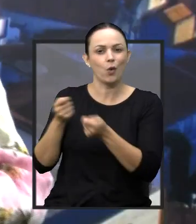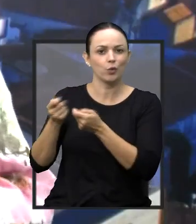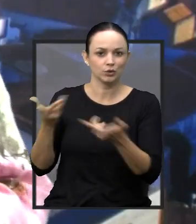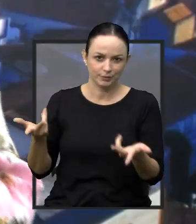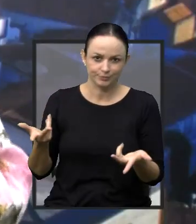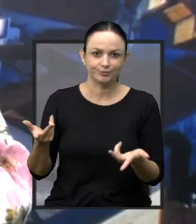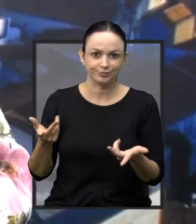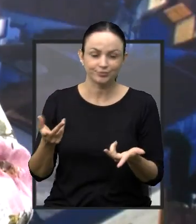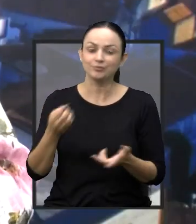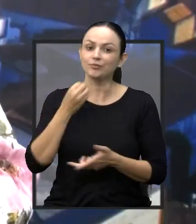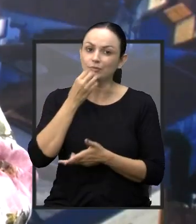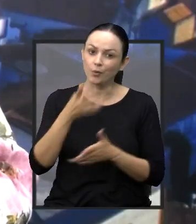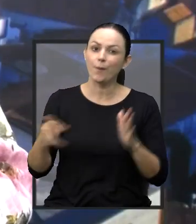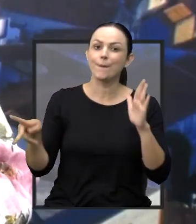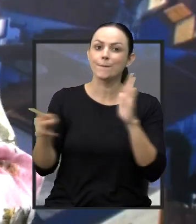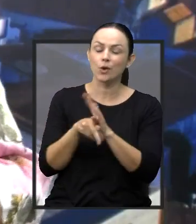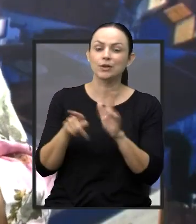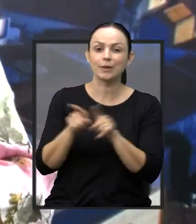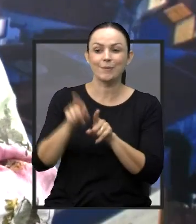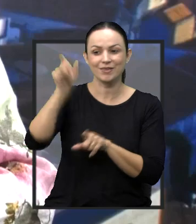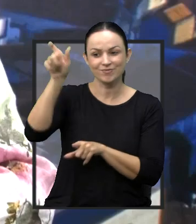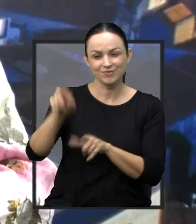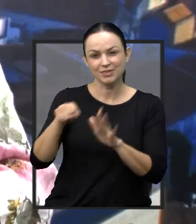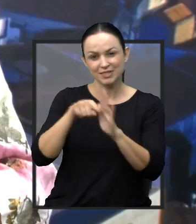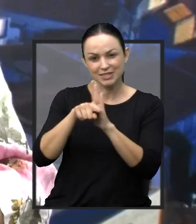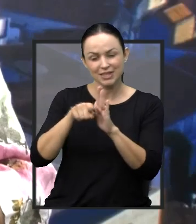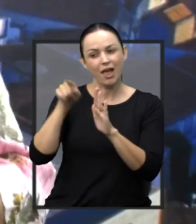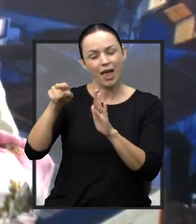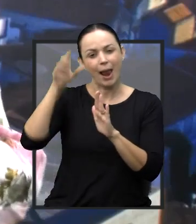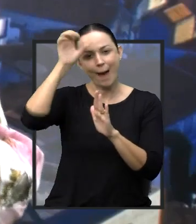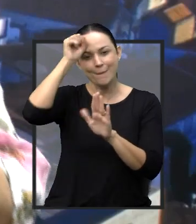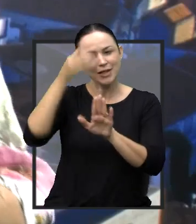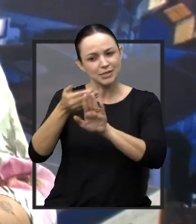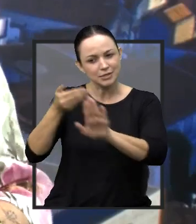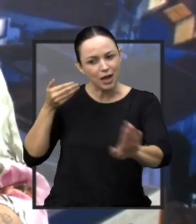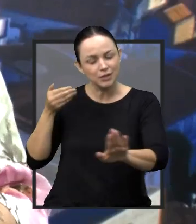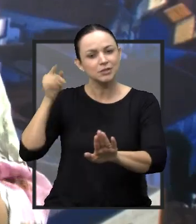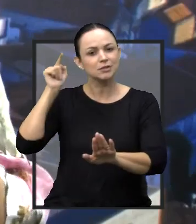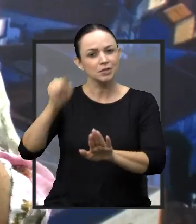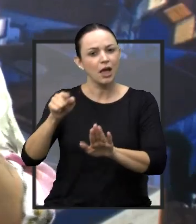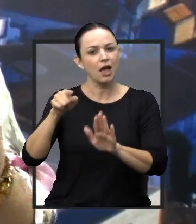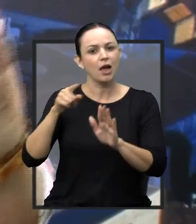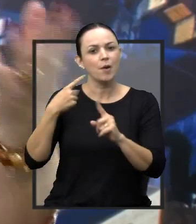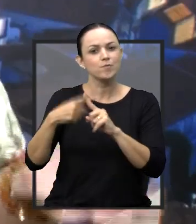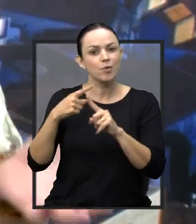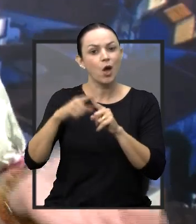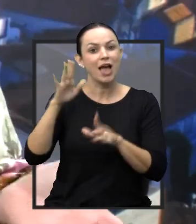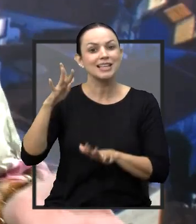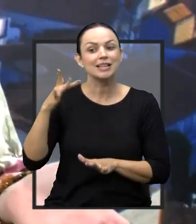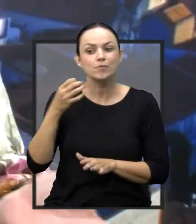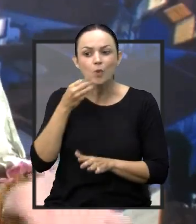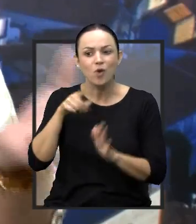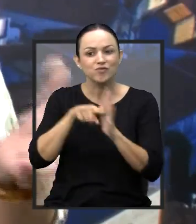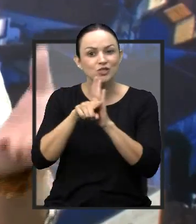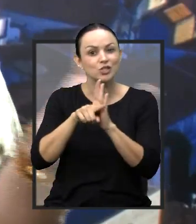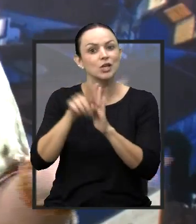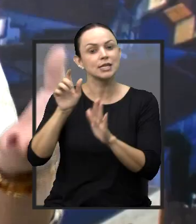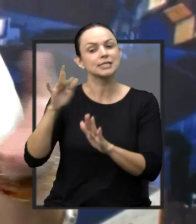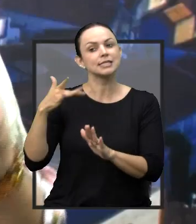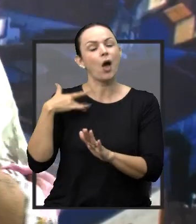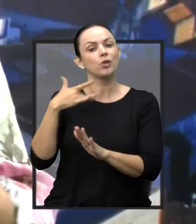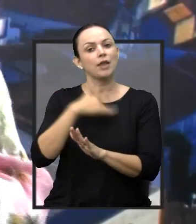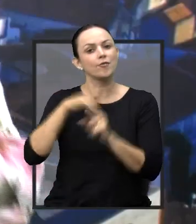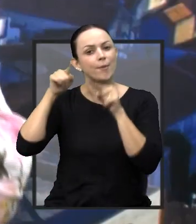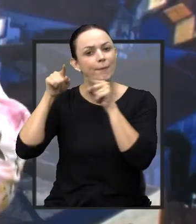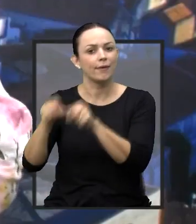controlada. E é bom até para o próprio investigado, para que ele se distancie da investigação. Isso é saudável, além de